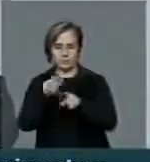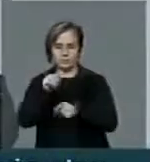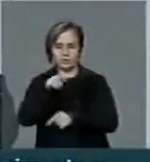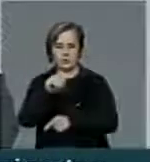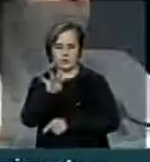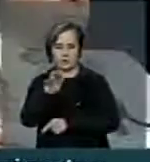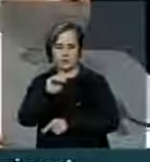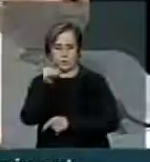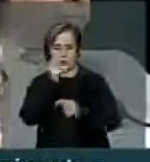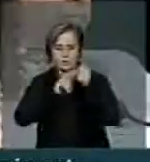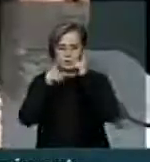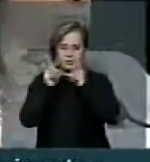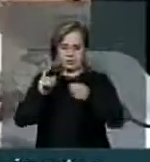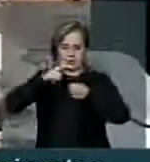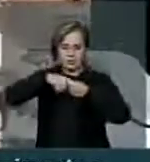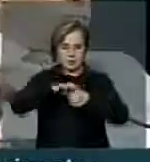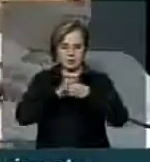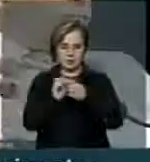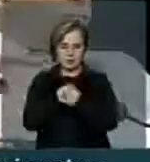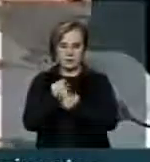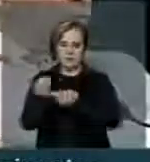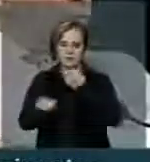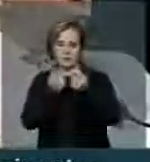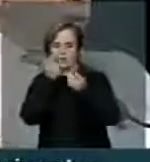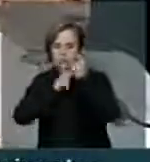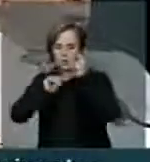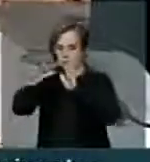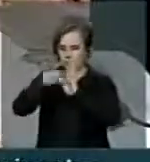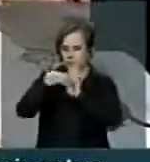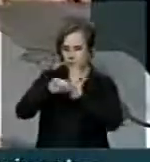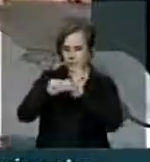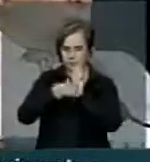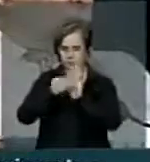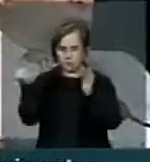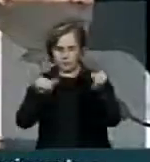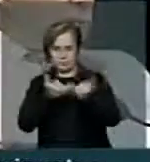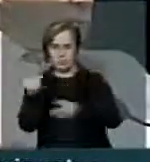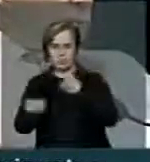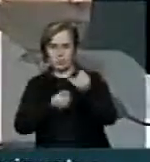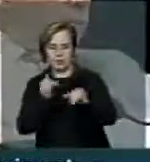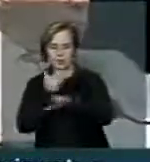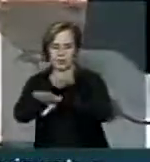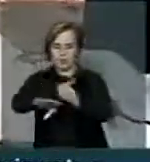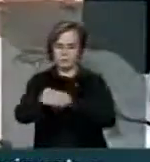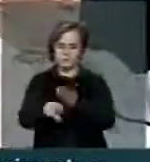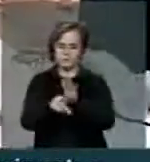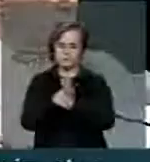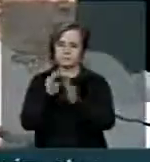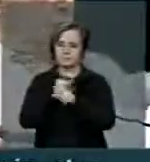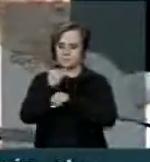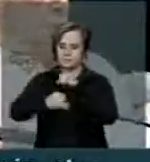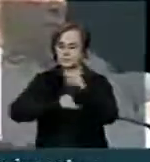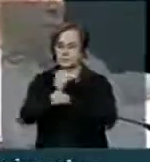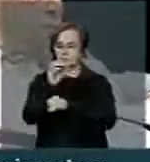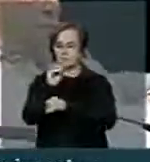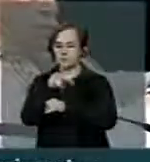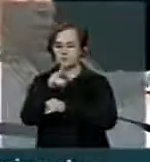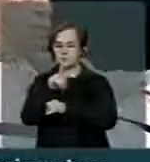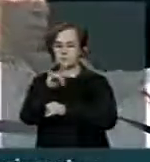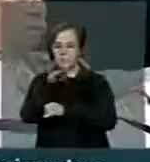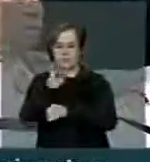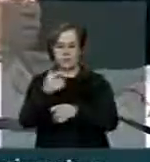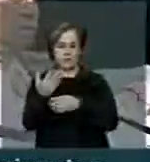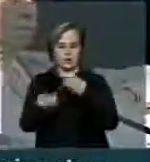disso. Como é que se armazena esse volume de informações? Os acessos, o processo online, compras de